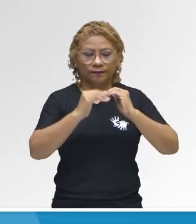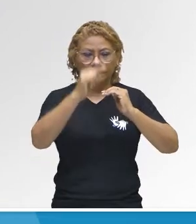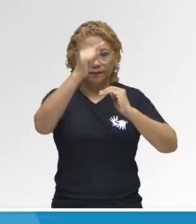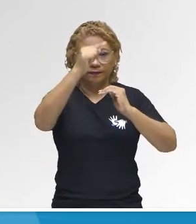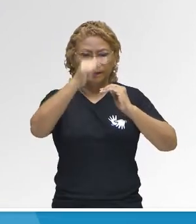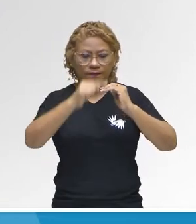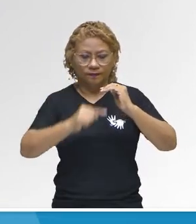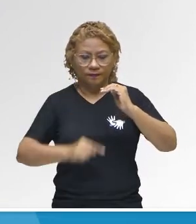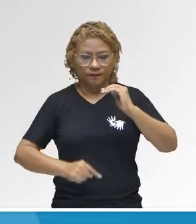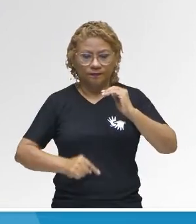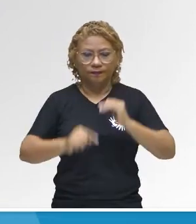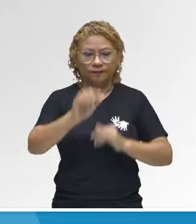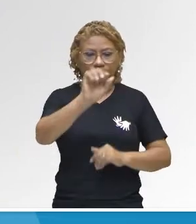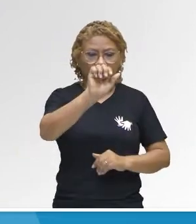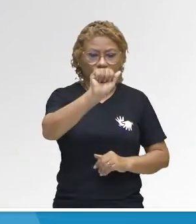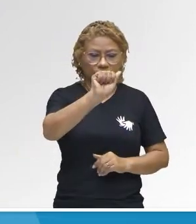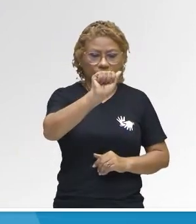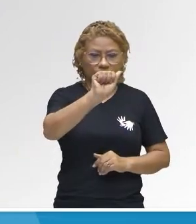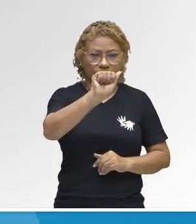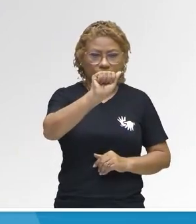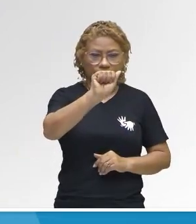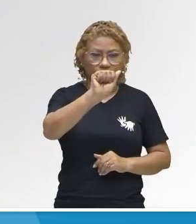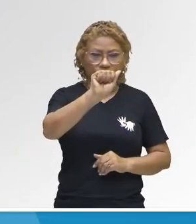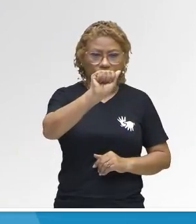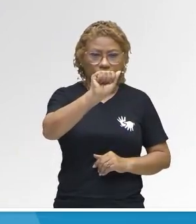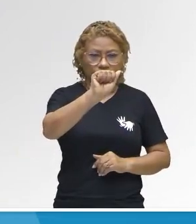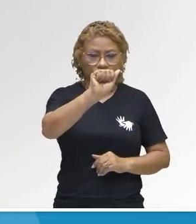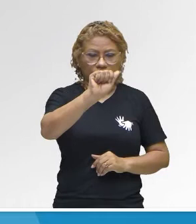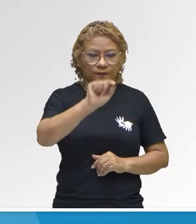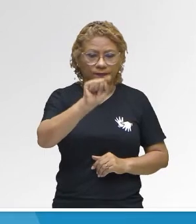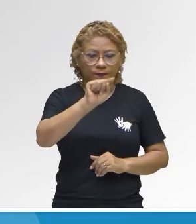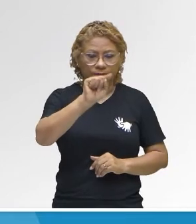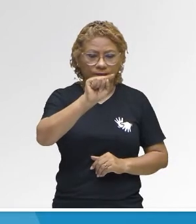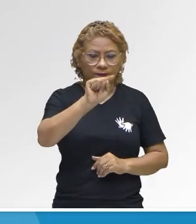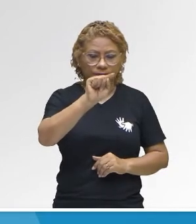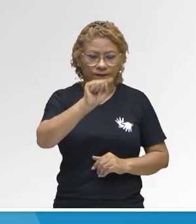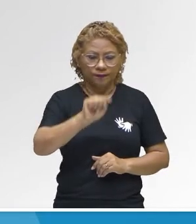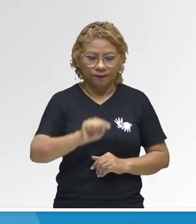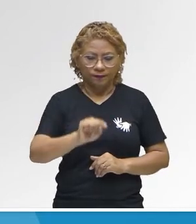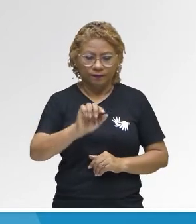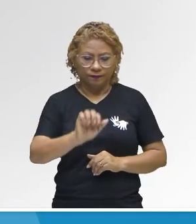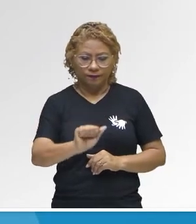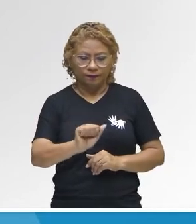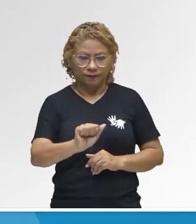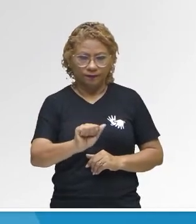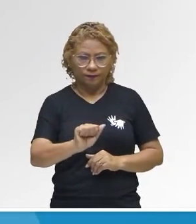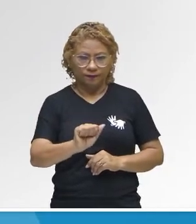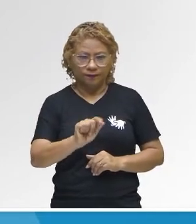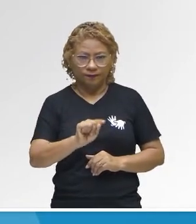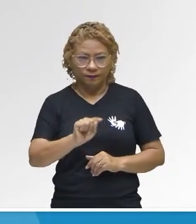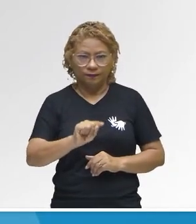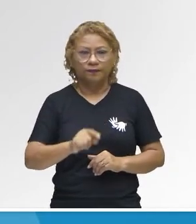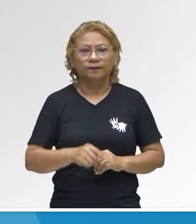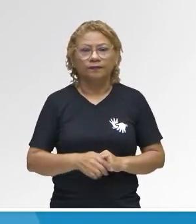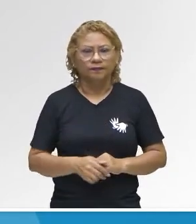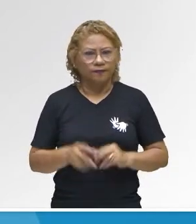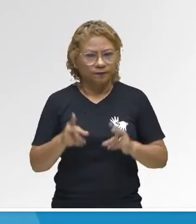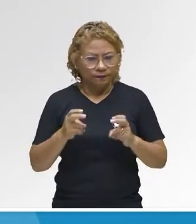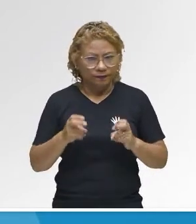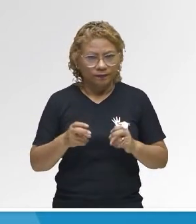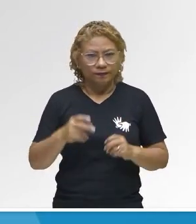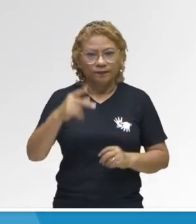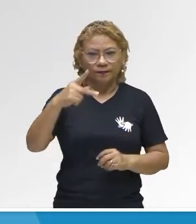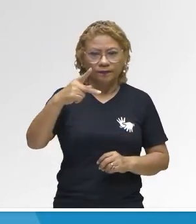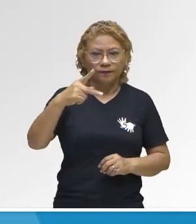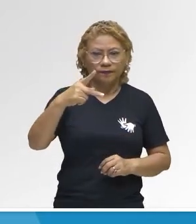Conseguiram perceber? Vejam que nós temos o ponto que ele está suspenso, tá? O ponto ele está suspenso aqui